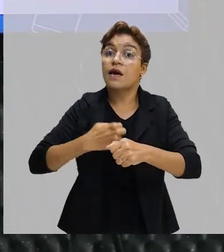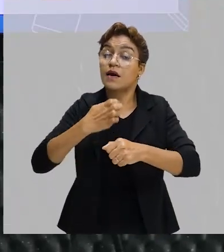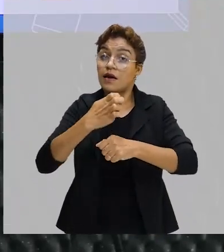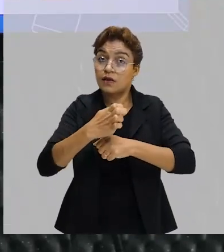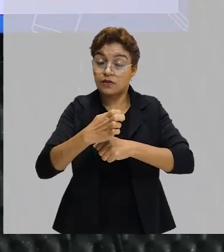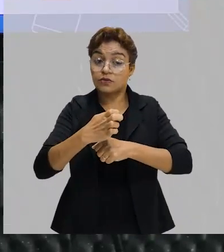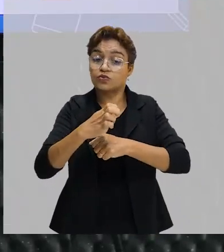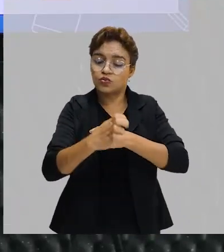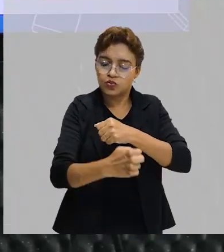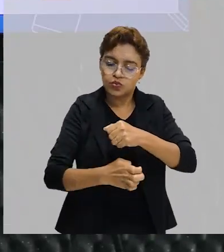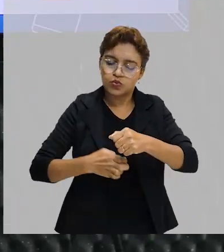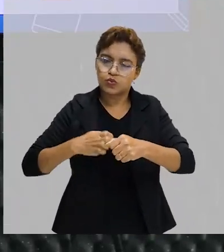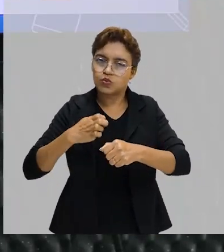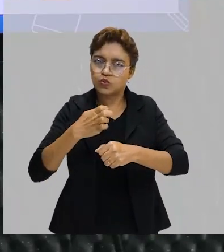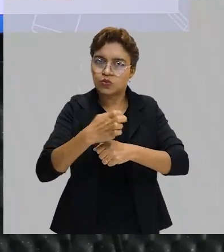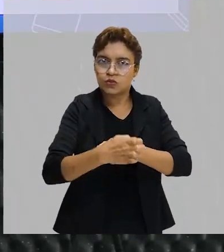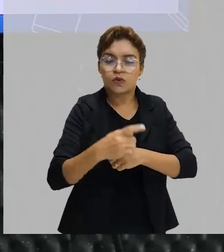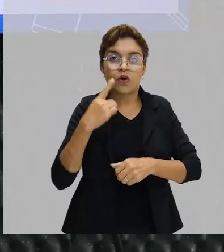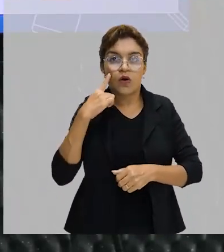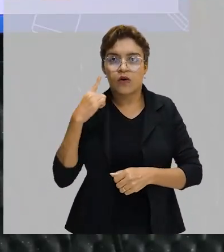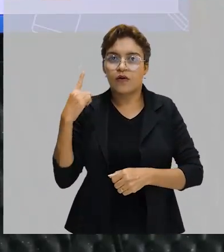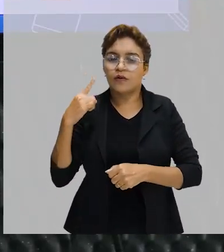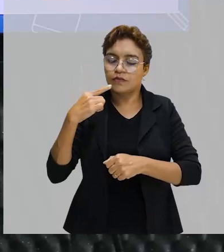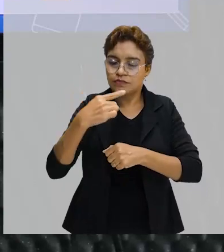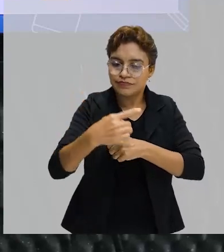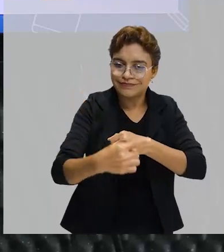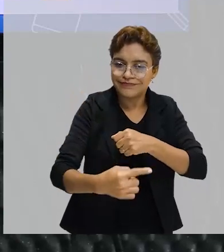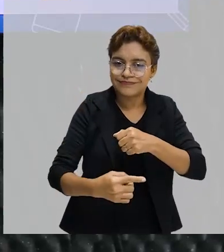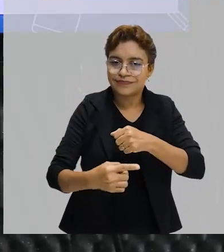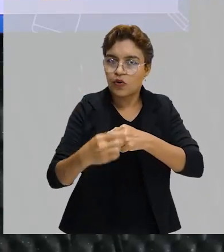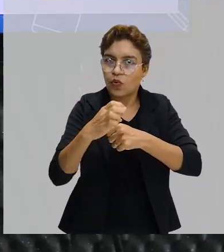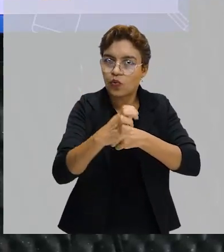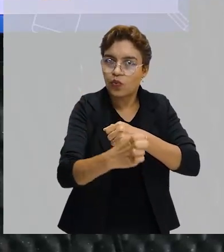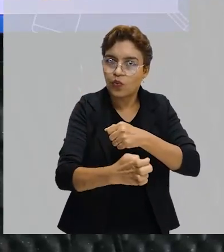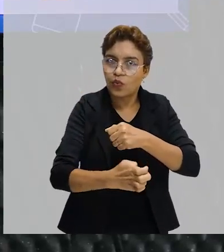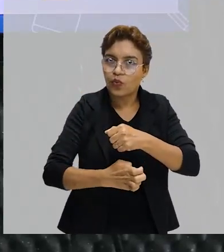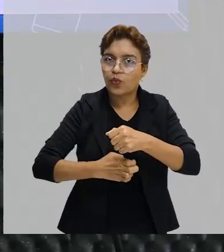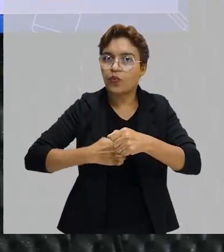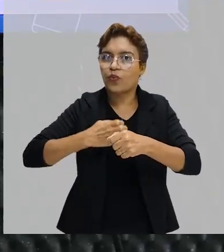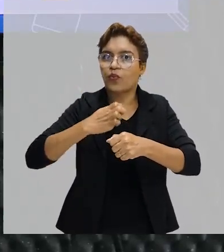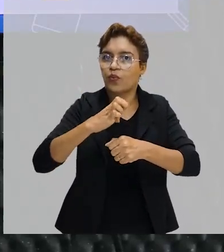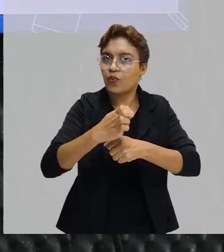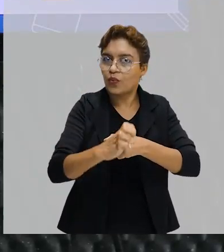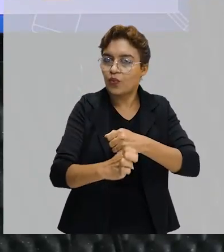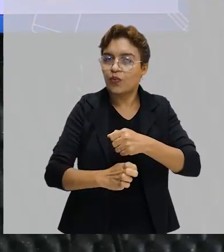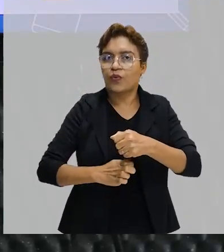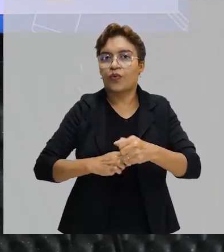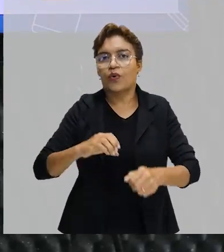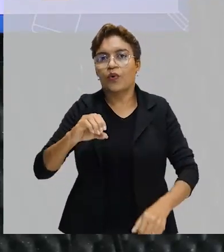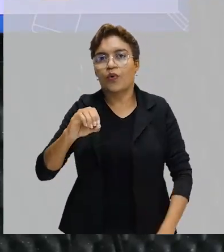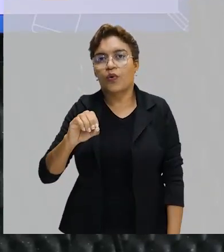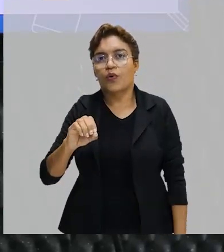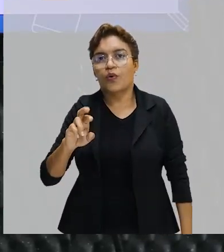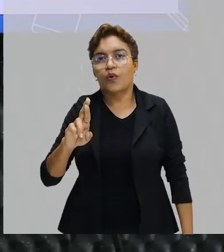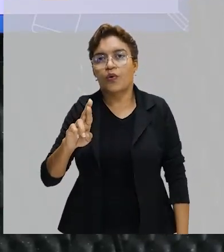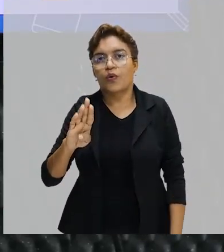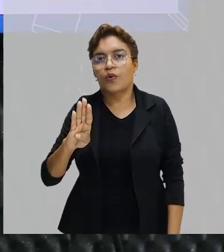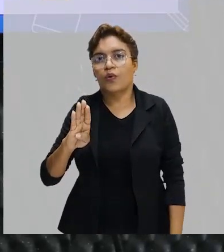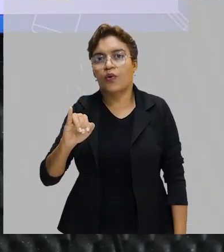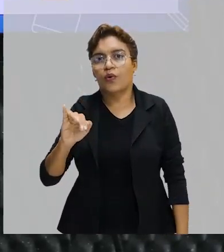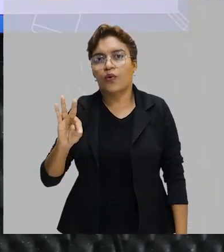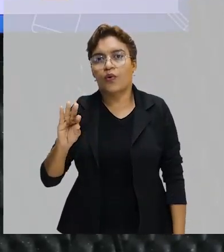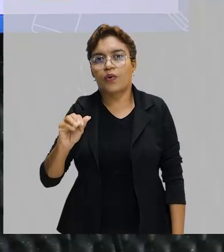Só que eles vão estar girando, né, orbitando órbitas específicas. Legal, turminha? Né?